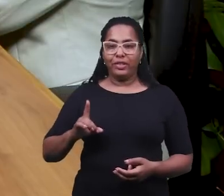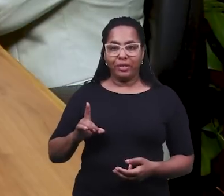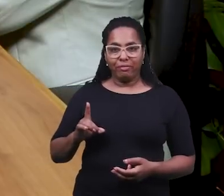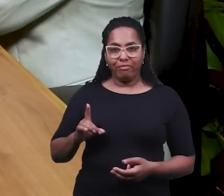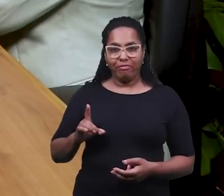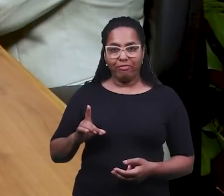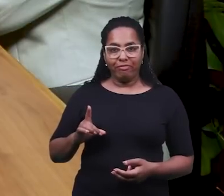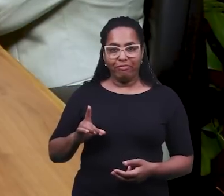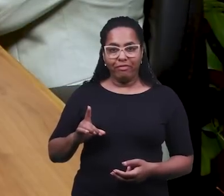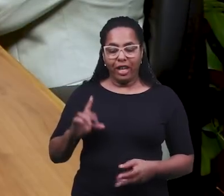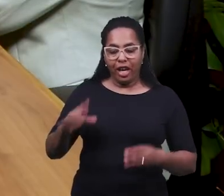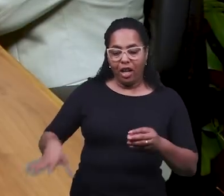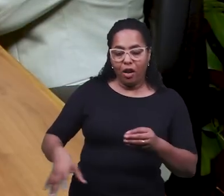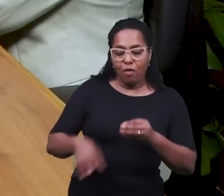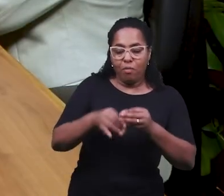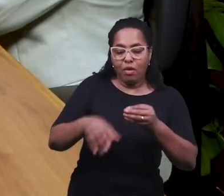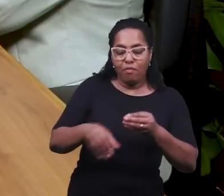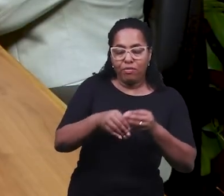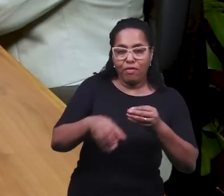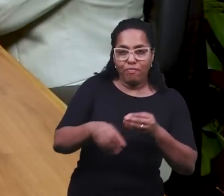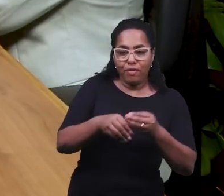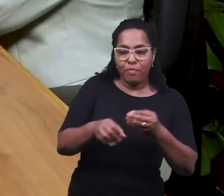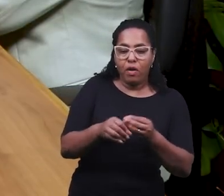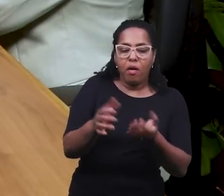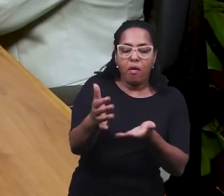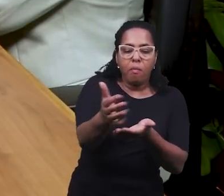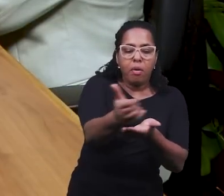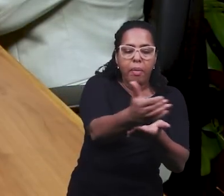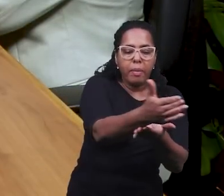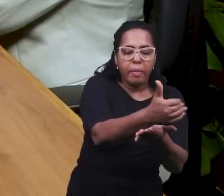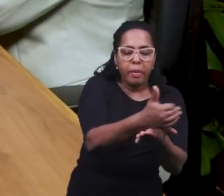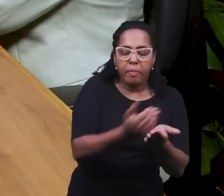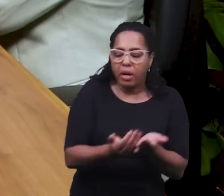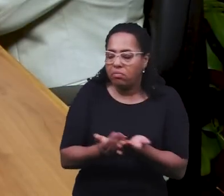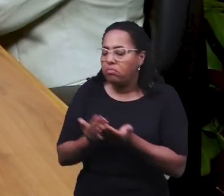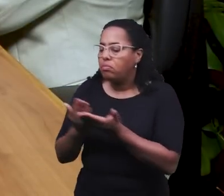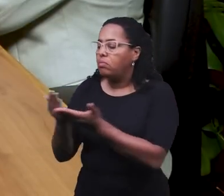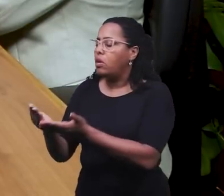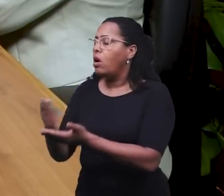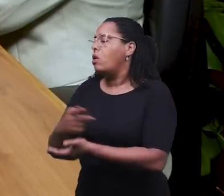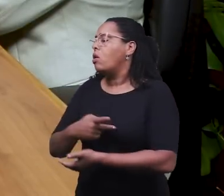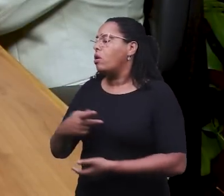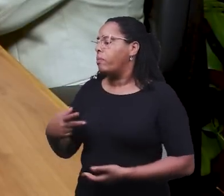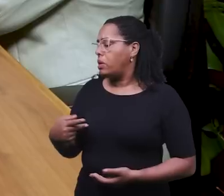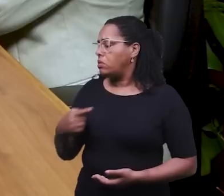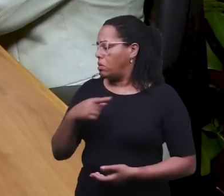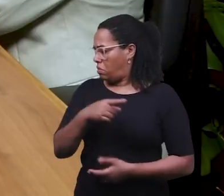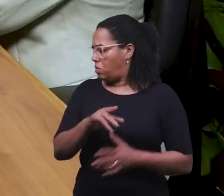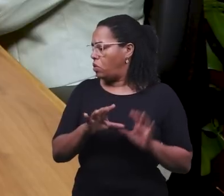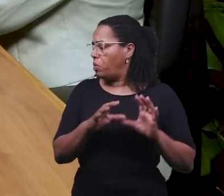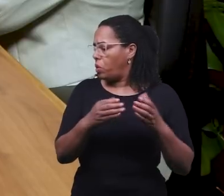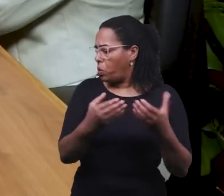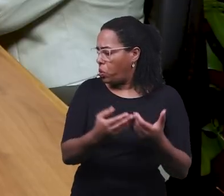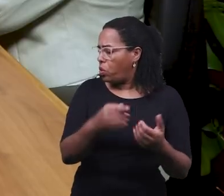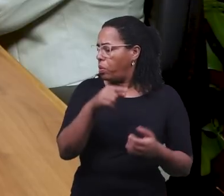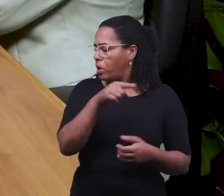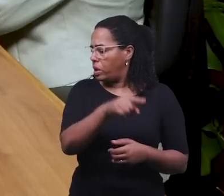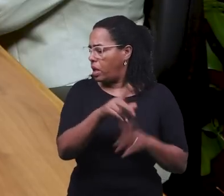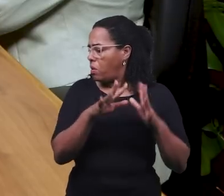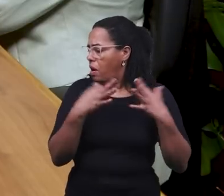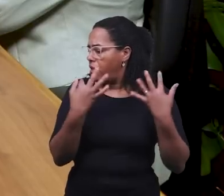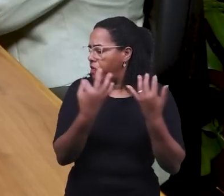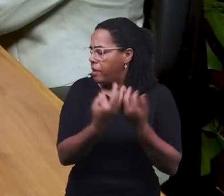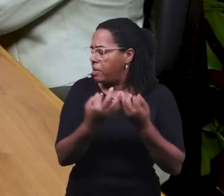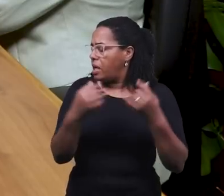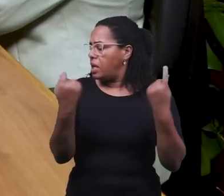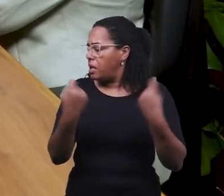do governo da igreja. Então, ele traz a necessidade. Pastor, no meu grupo tem uma necessidade assim, de